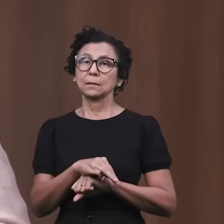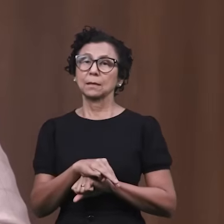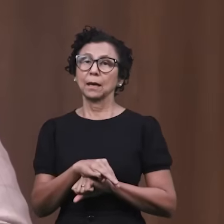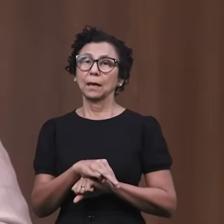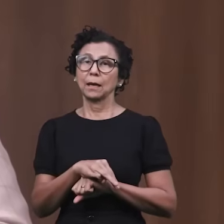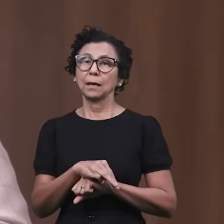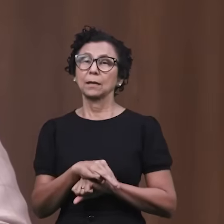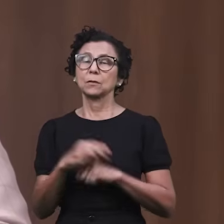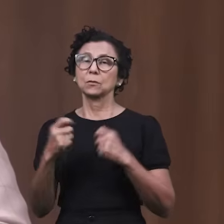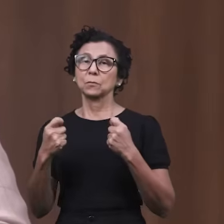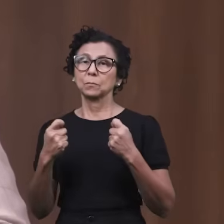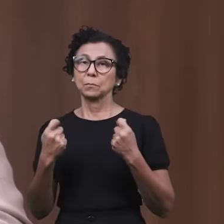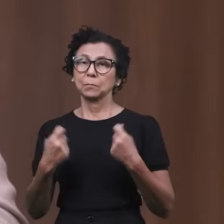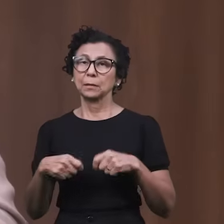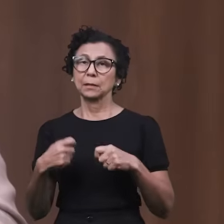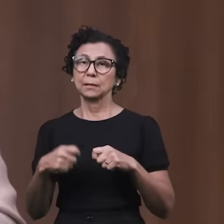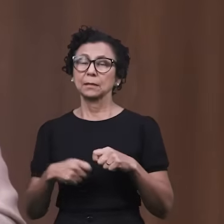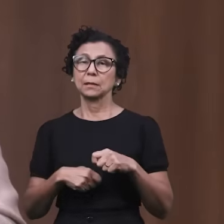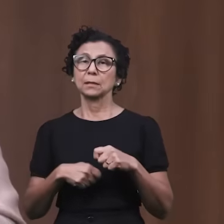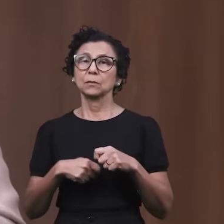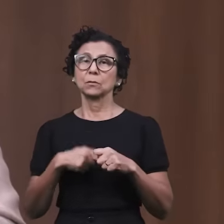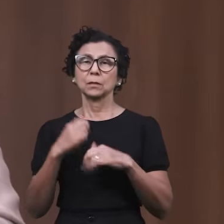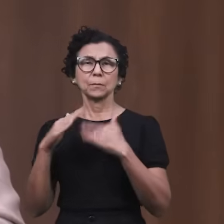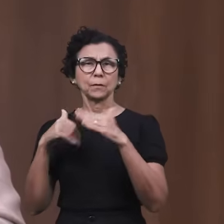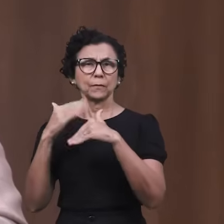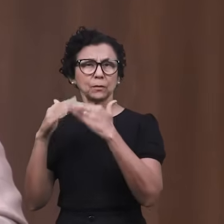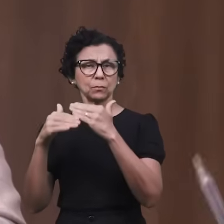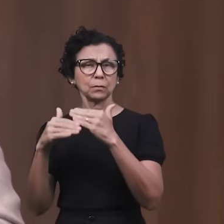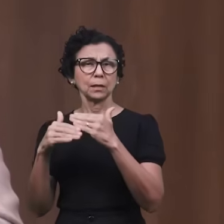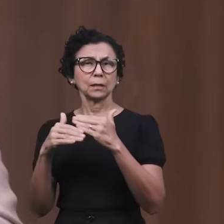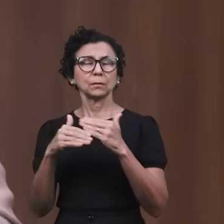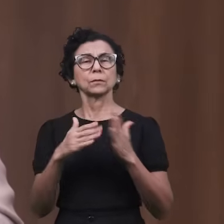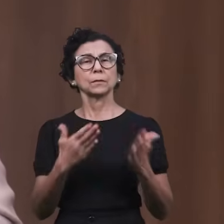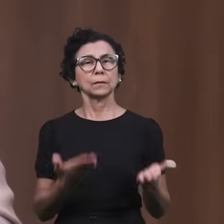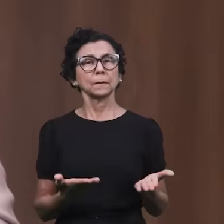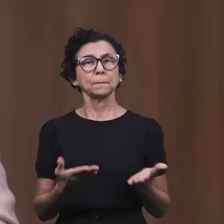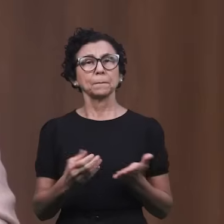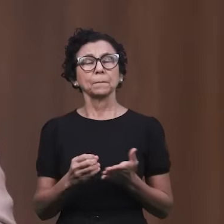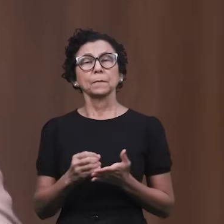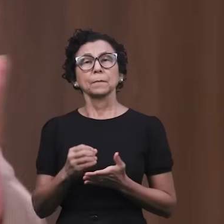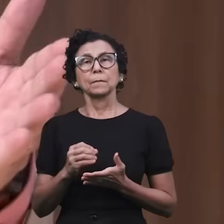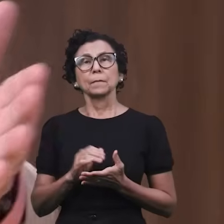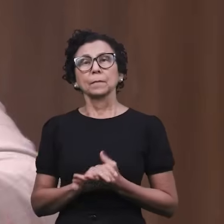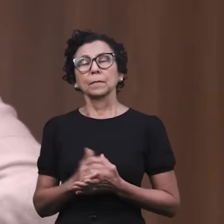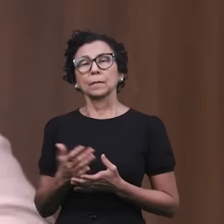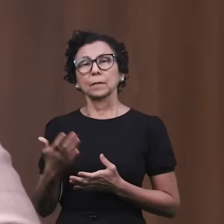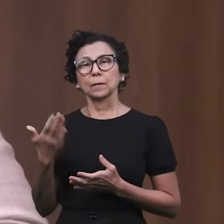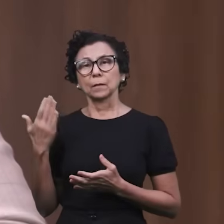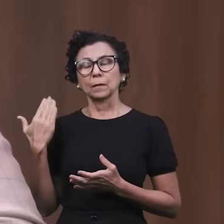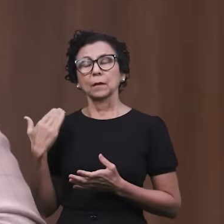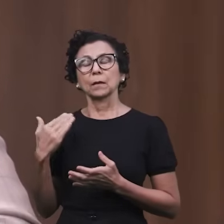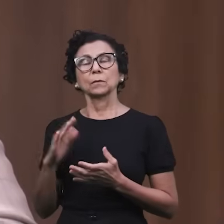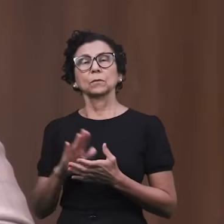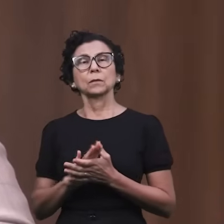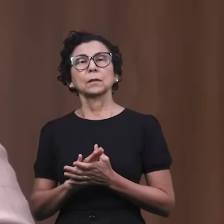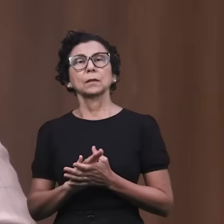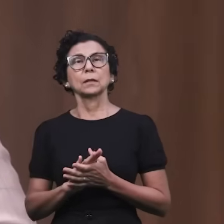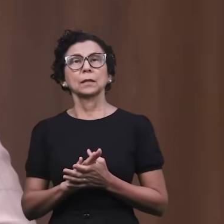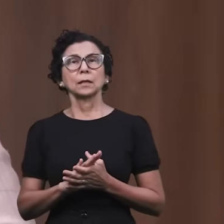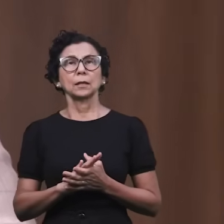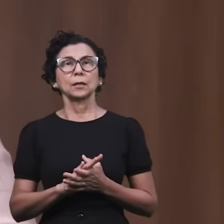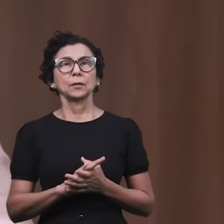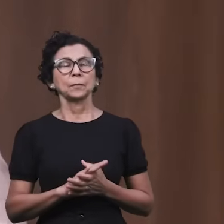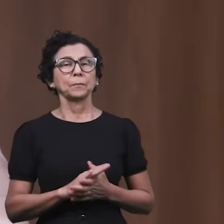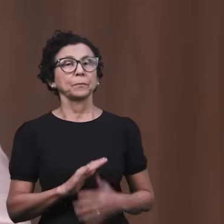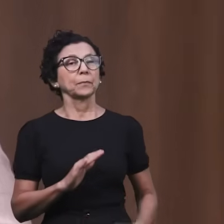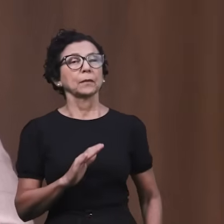ser moldados e precisam ser aperfeiçoados ao longo do tempo. Né? A revelação que o Senhor deu na época do pastor Jonas, de que o nome da